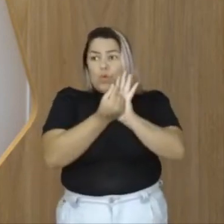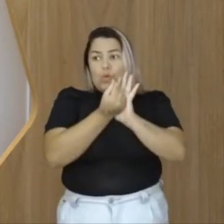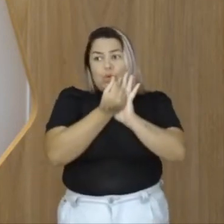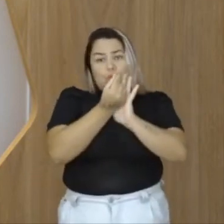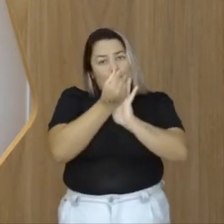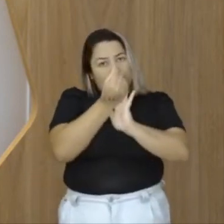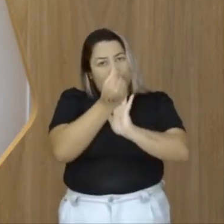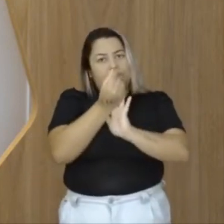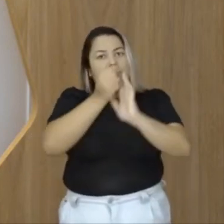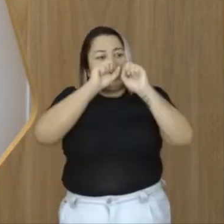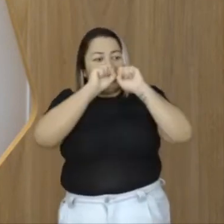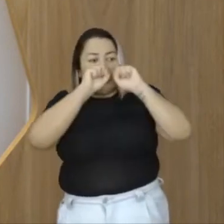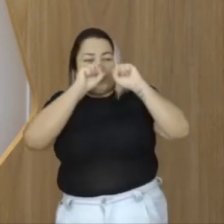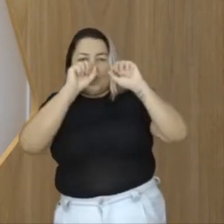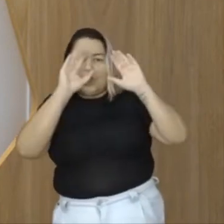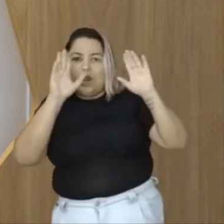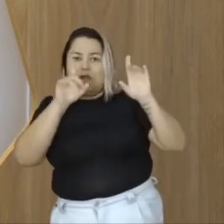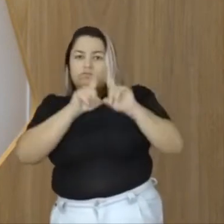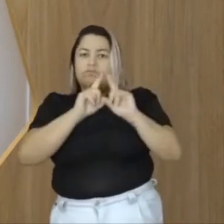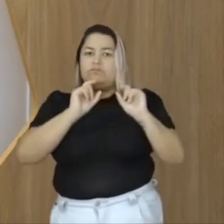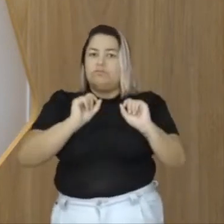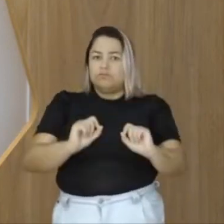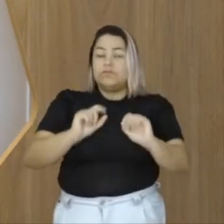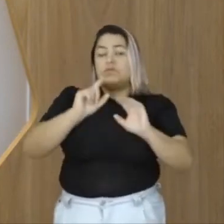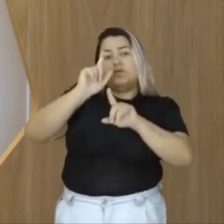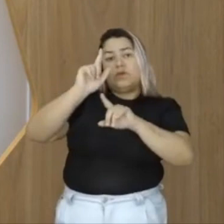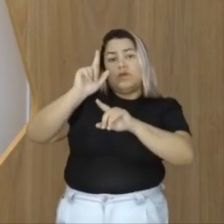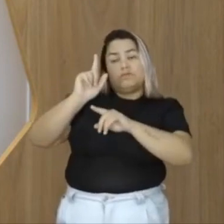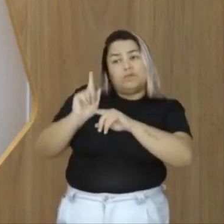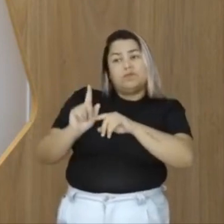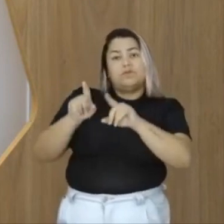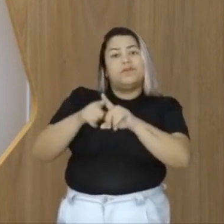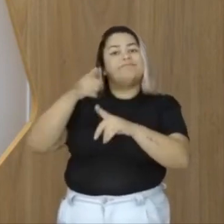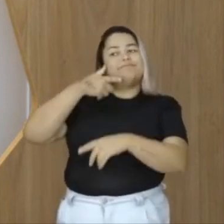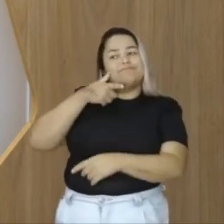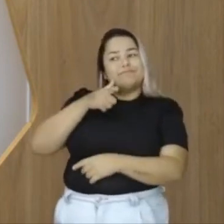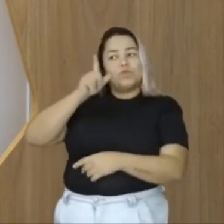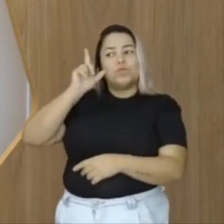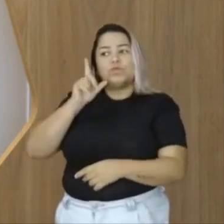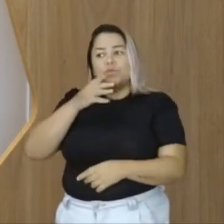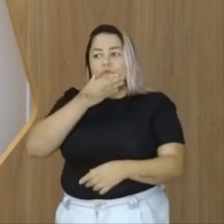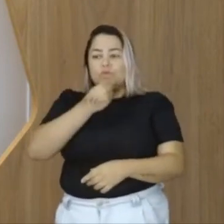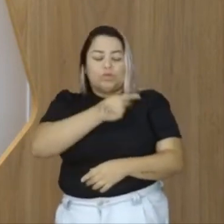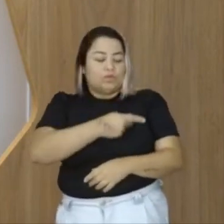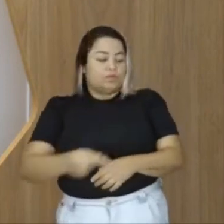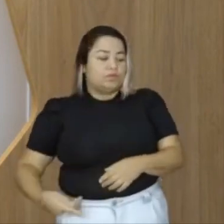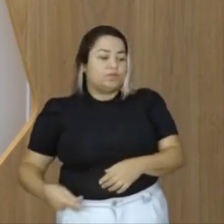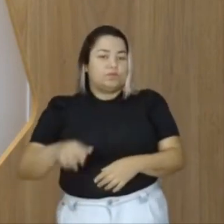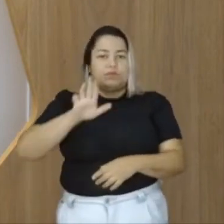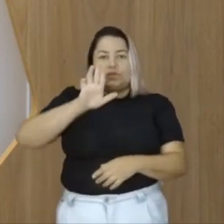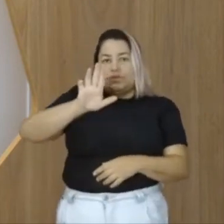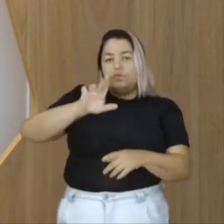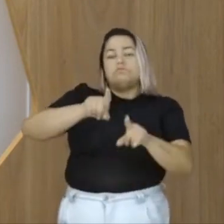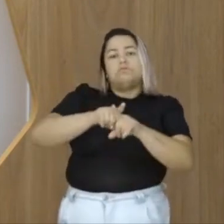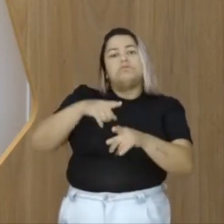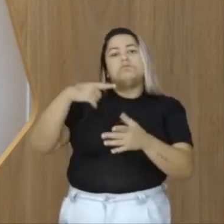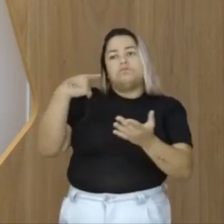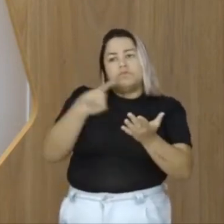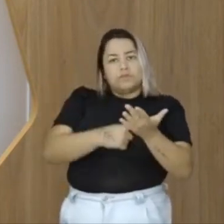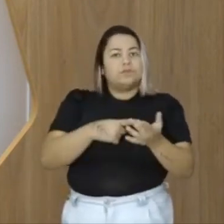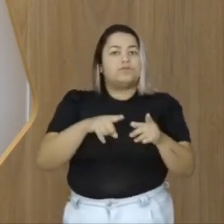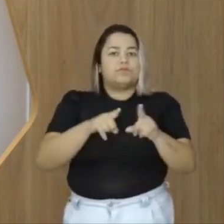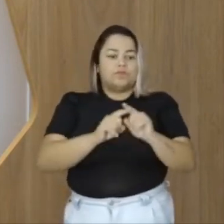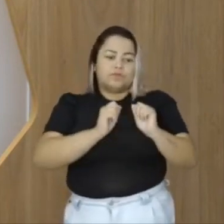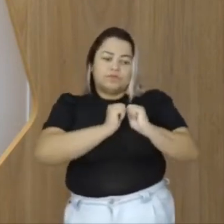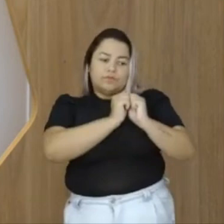sabe, para esse novo momento da gestão, que antes mesmo do presidente Lula assumir o governo, ele já começou a trabalhar